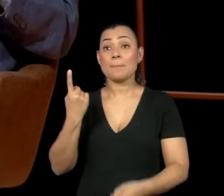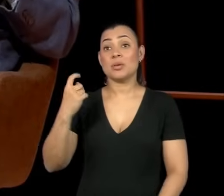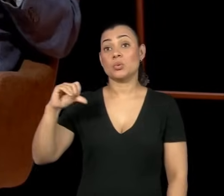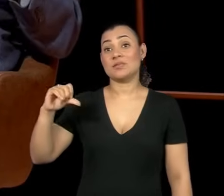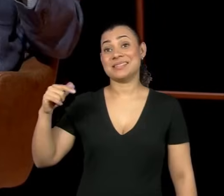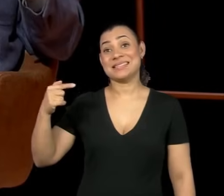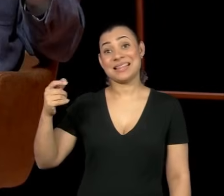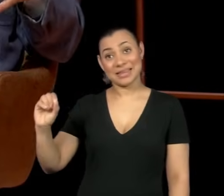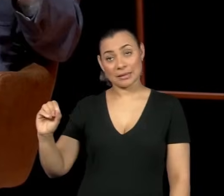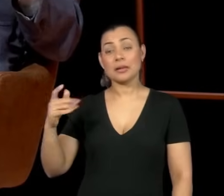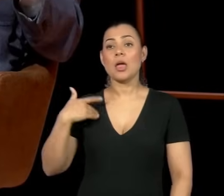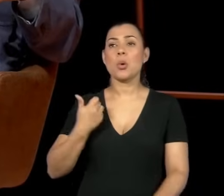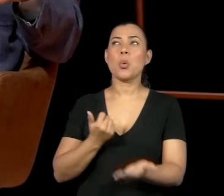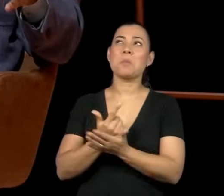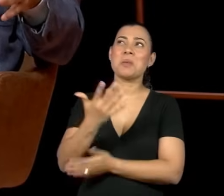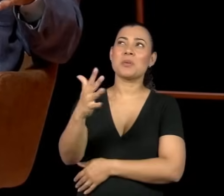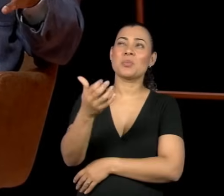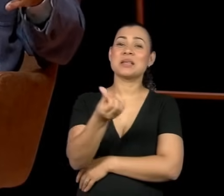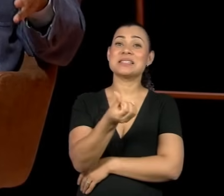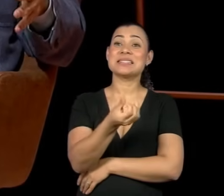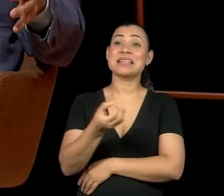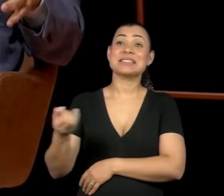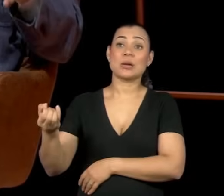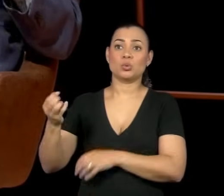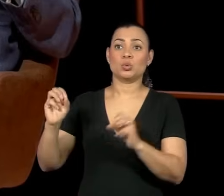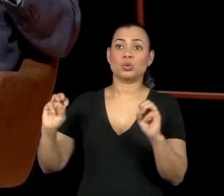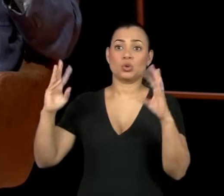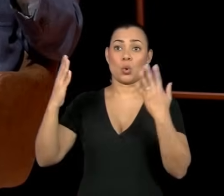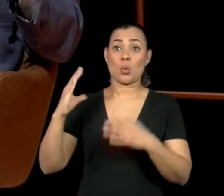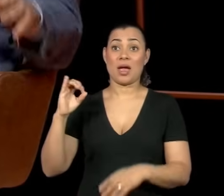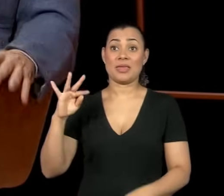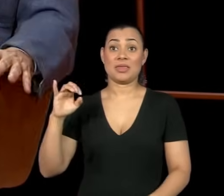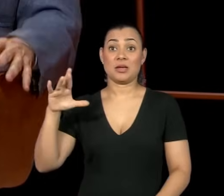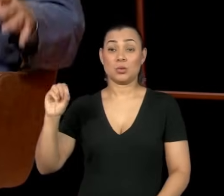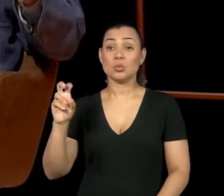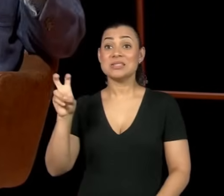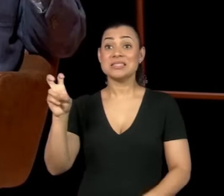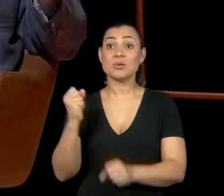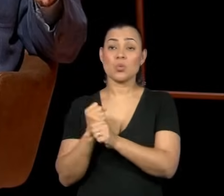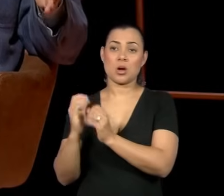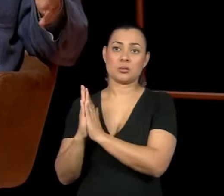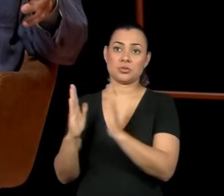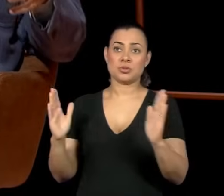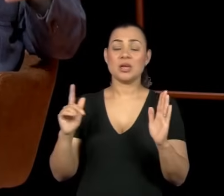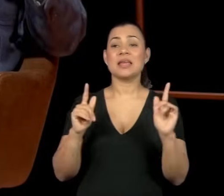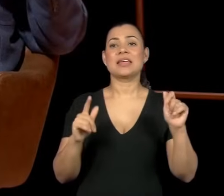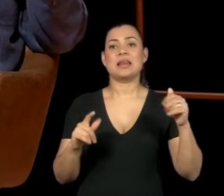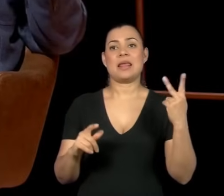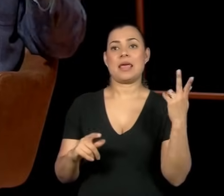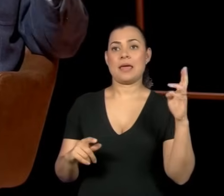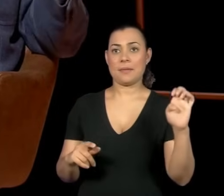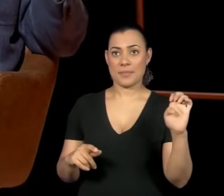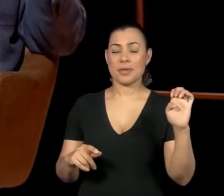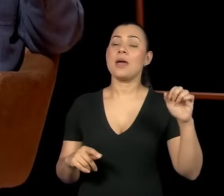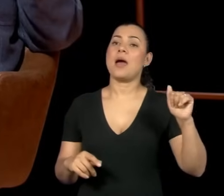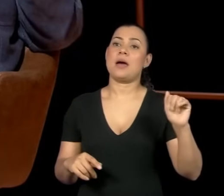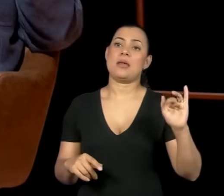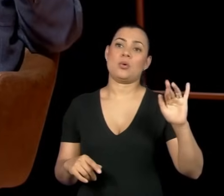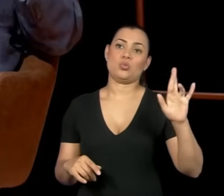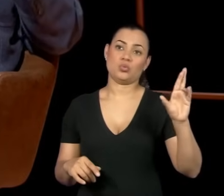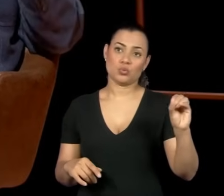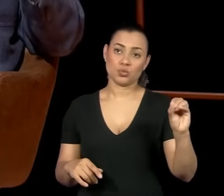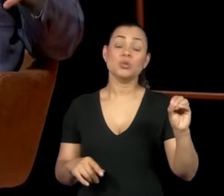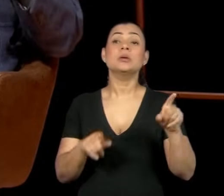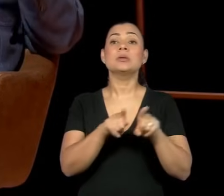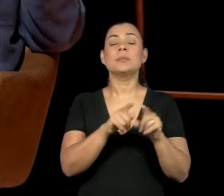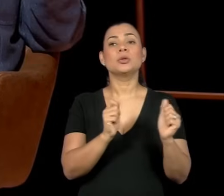70, eu comprei mais ou menos uns 600 shows de Caetano durante 5 anos, do Guilherme Araújo. Eu fazia os circuitos